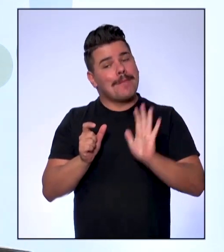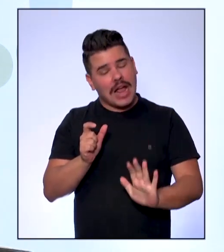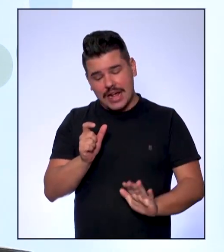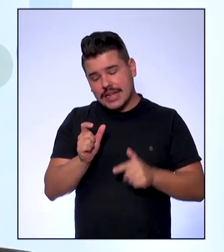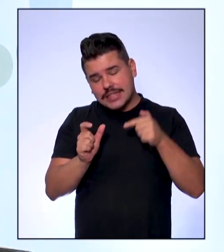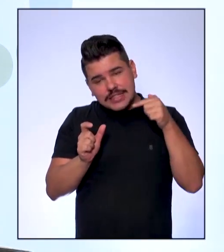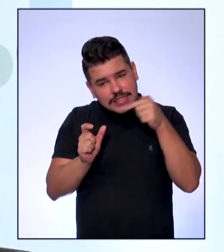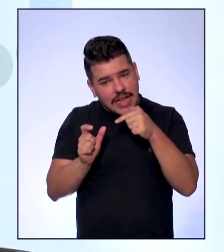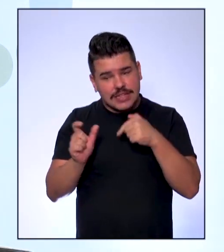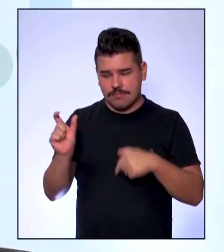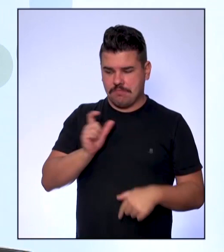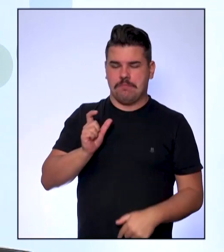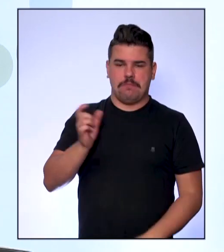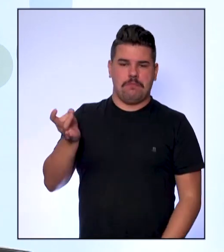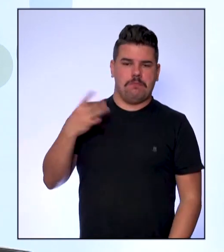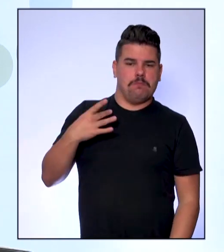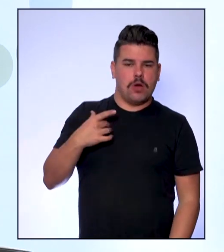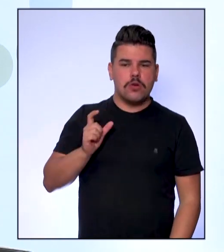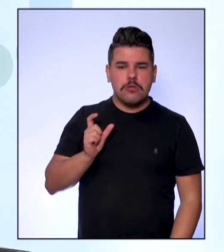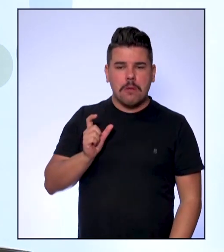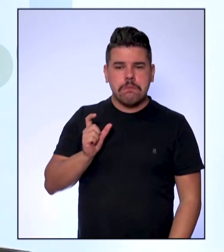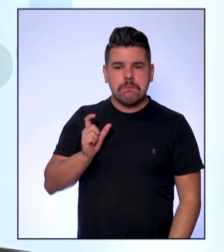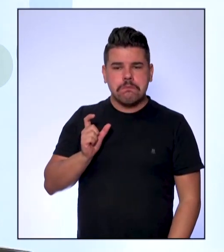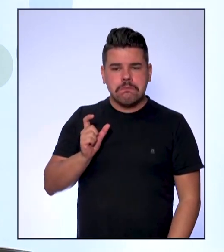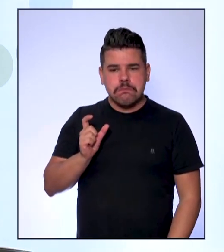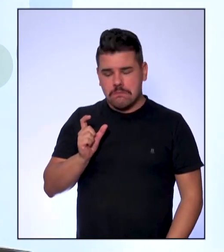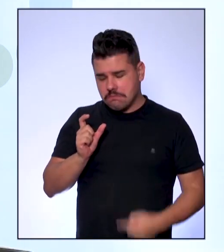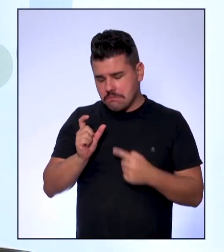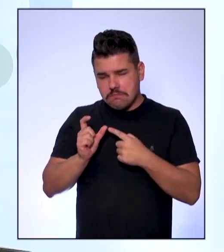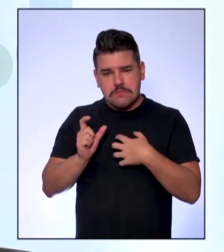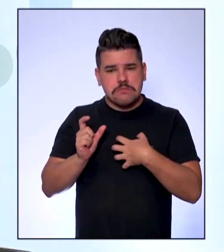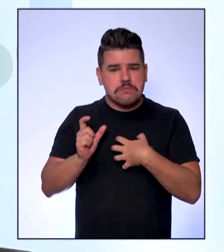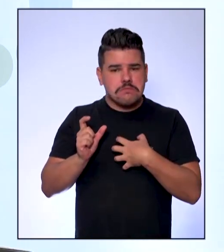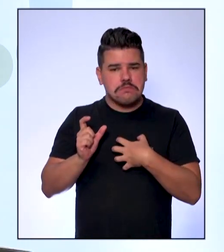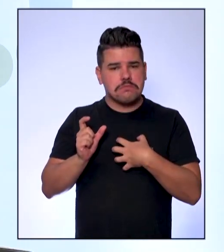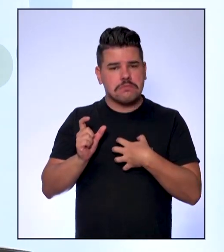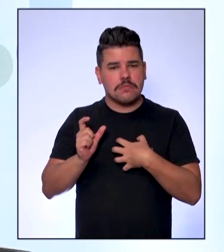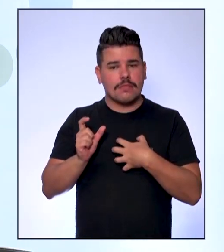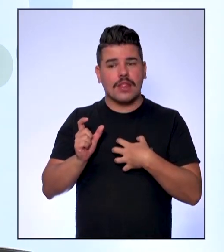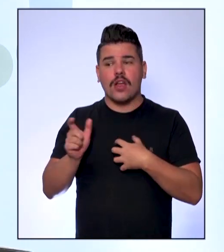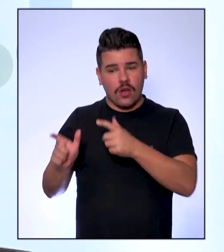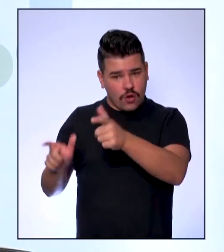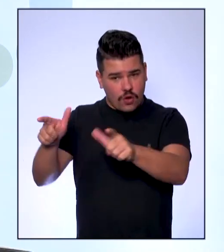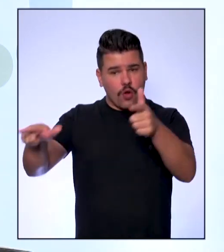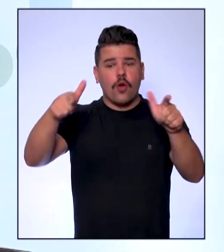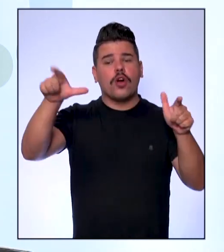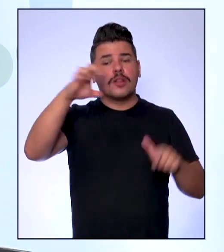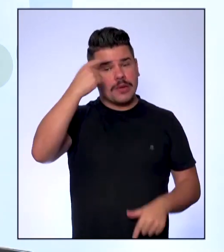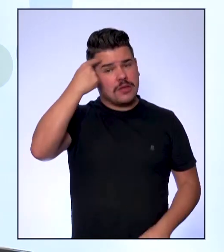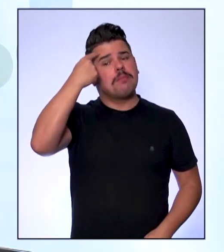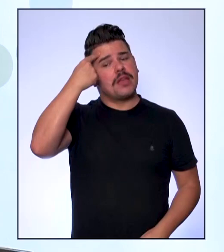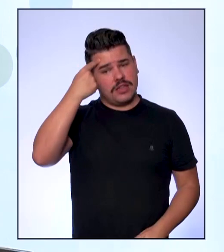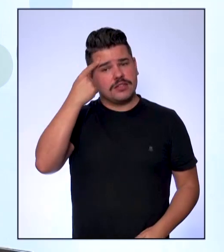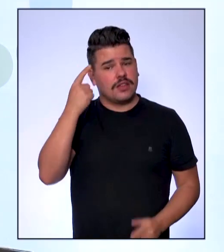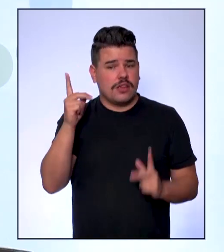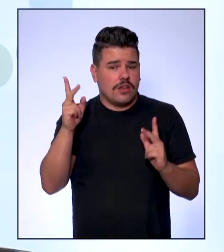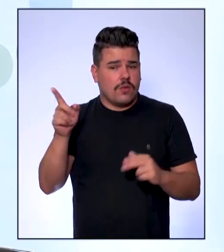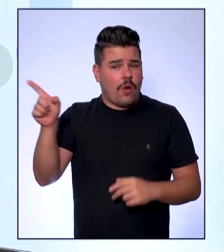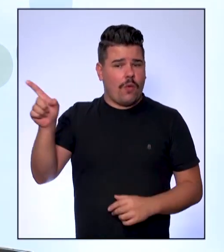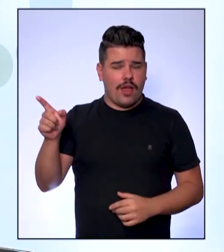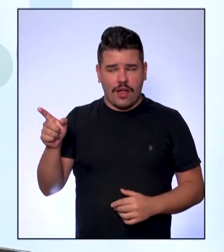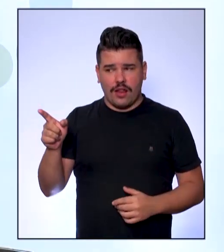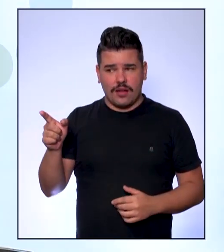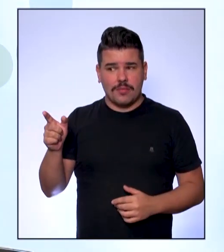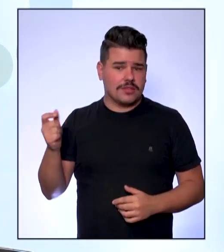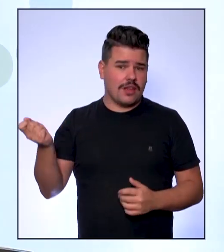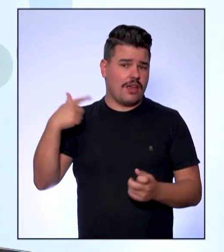você colocar uma ideia, tá, de algo que é falso para a gente, entendeu? Então, assim,